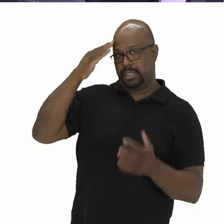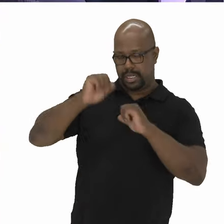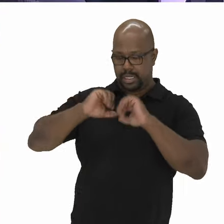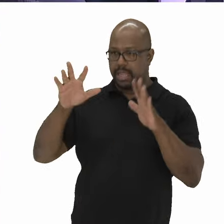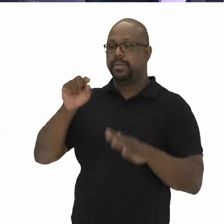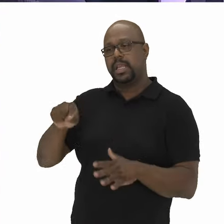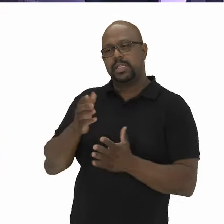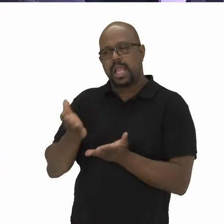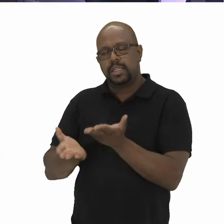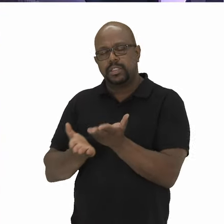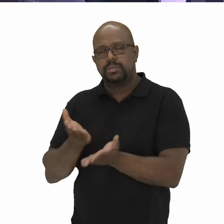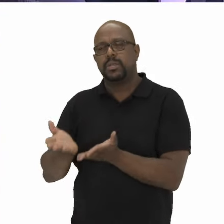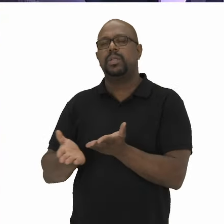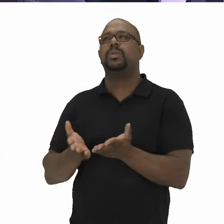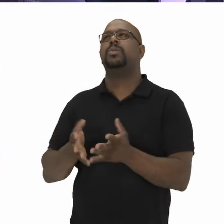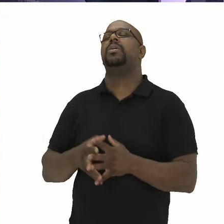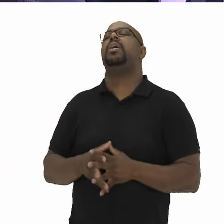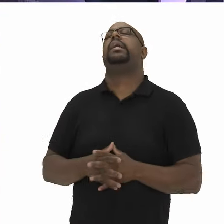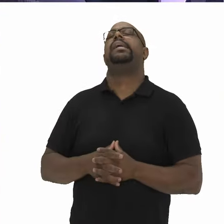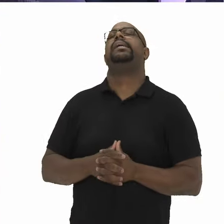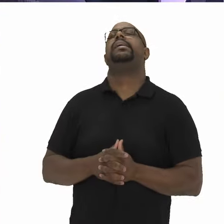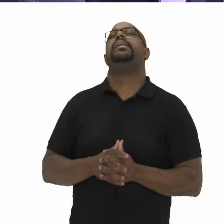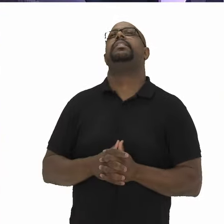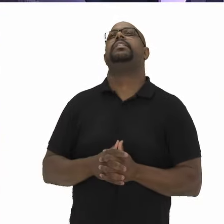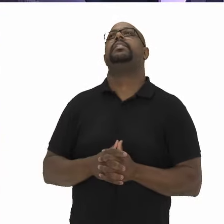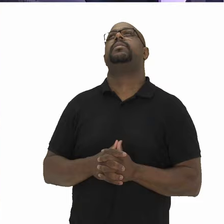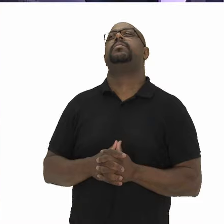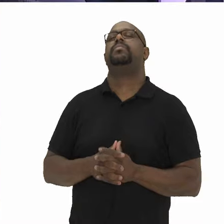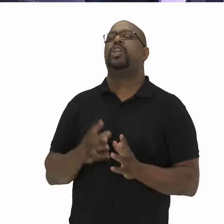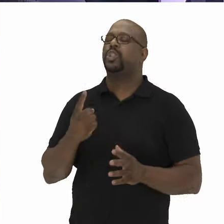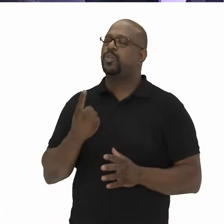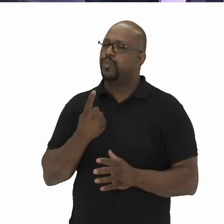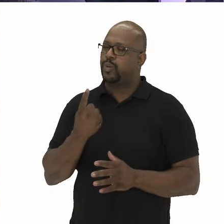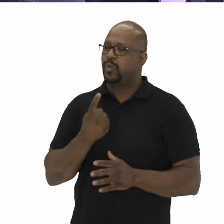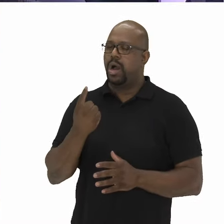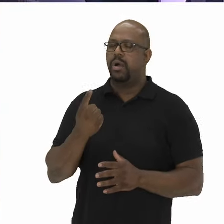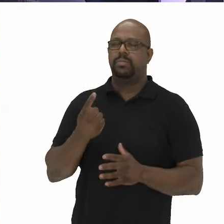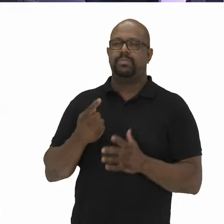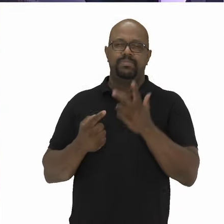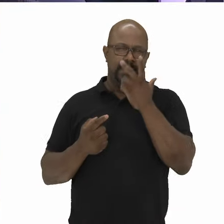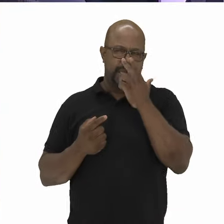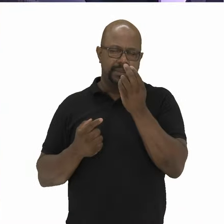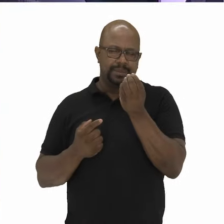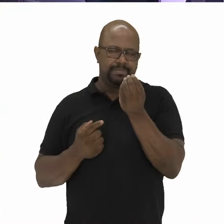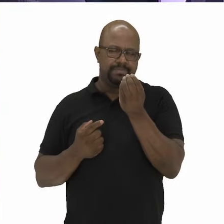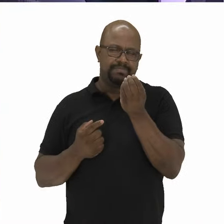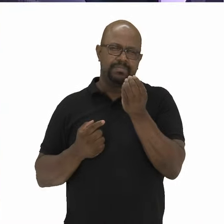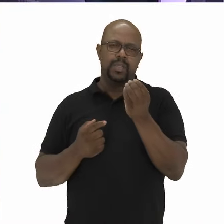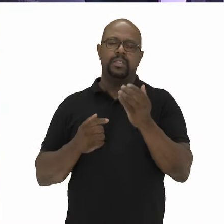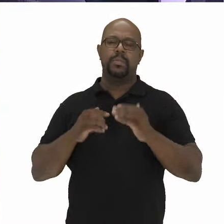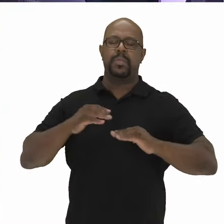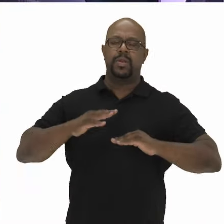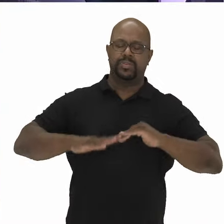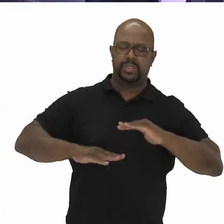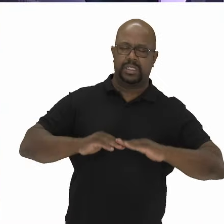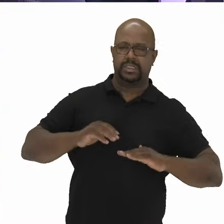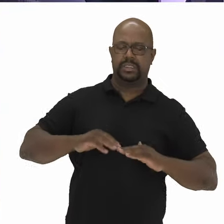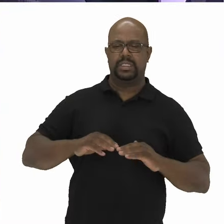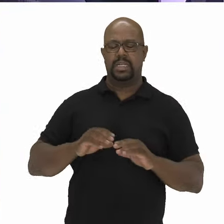entendemos que esse atendimento ah sendo individual fica ali muito